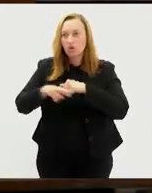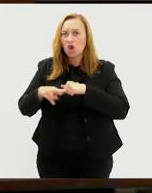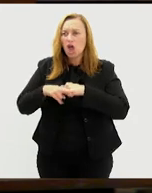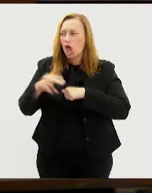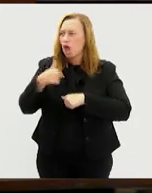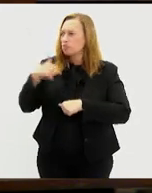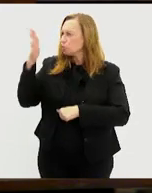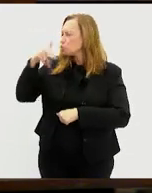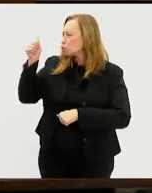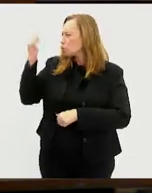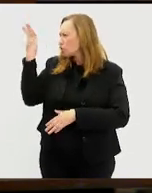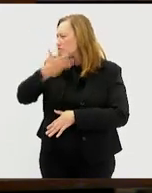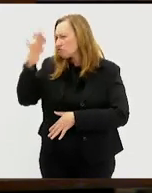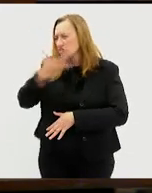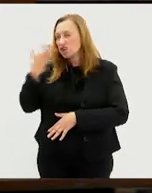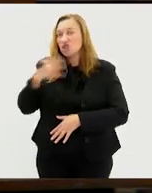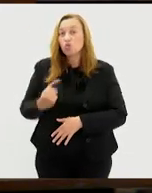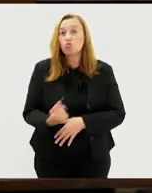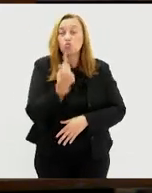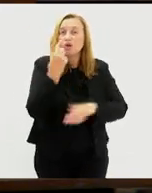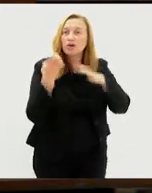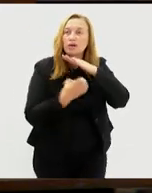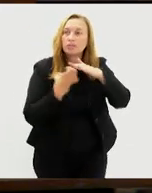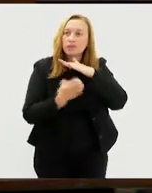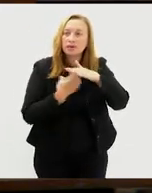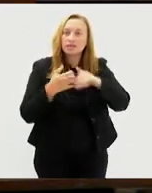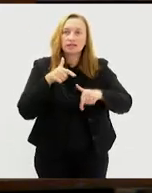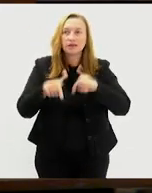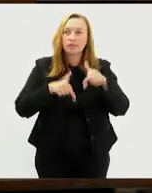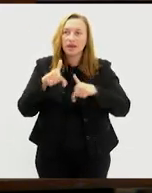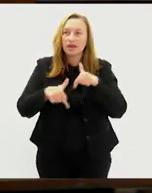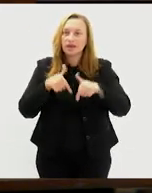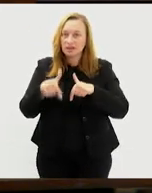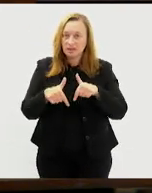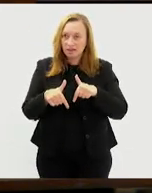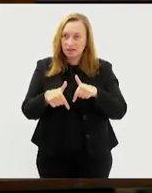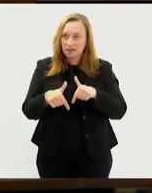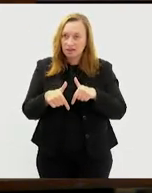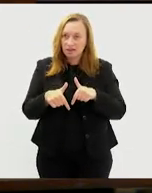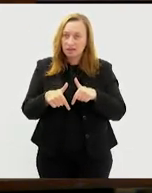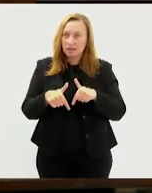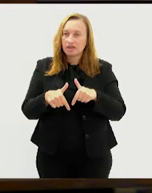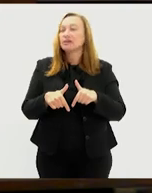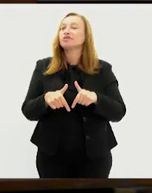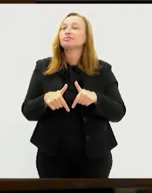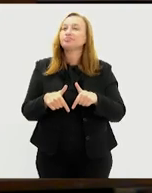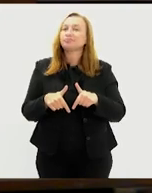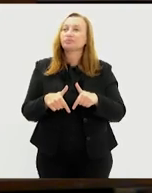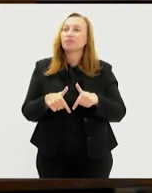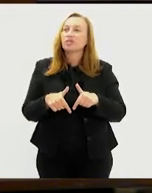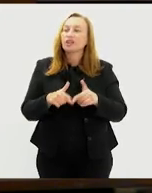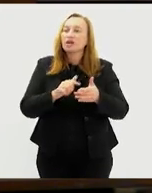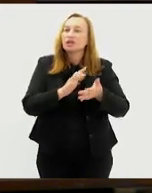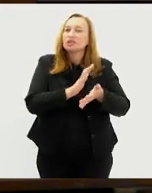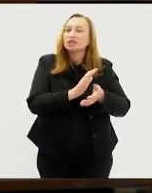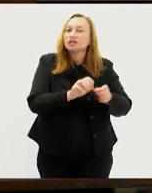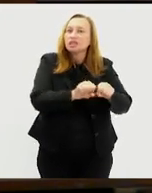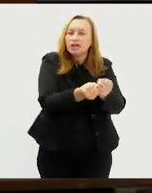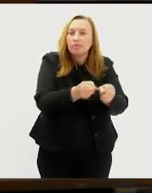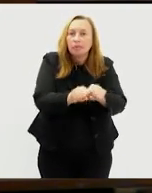vi uma empresa trabalhar de forma filantrópica destruindo os veículos